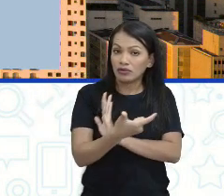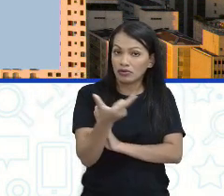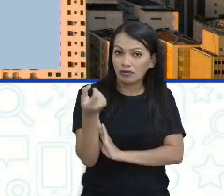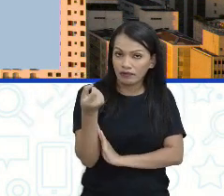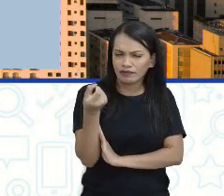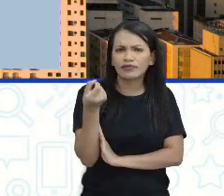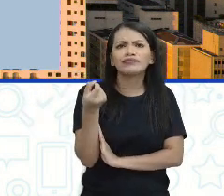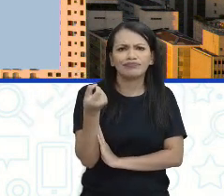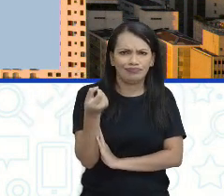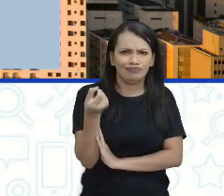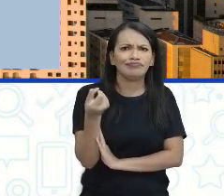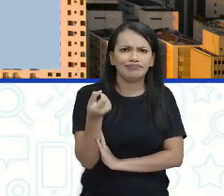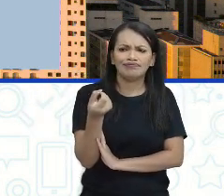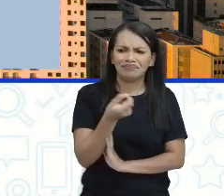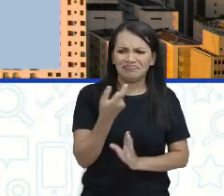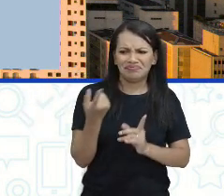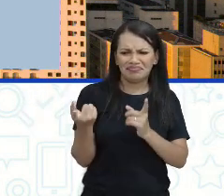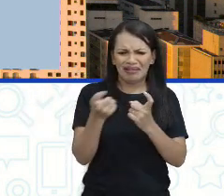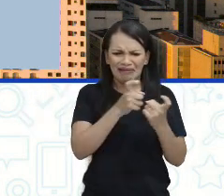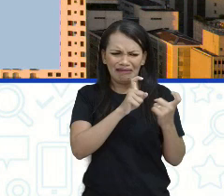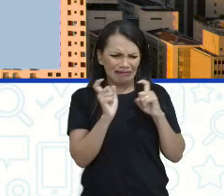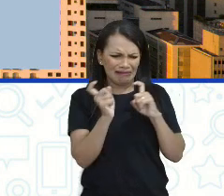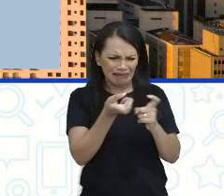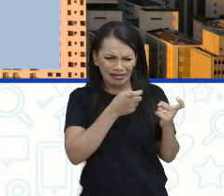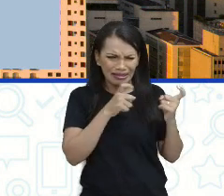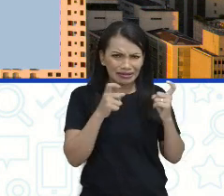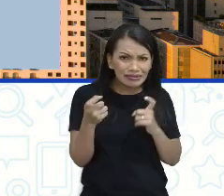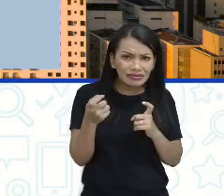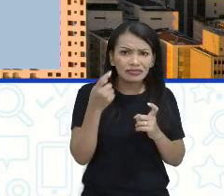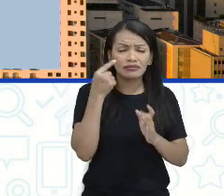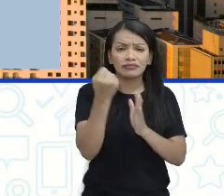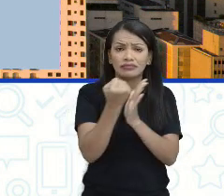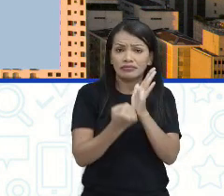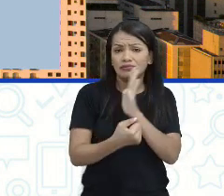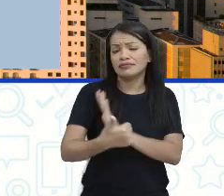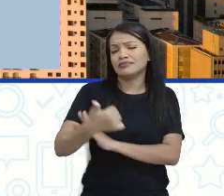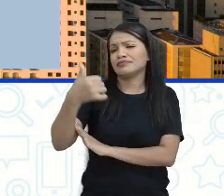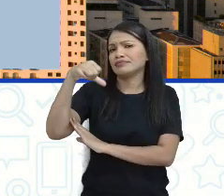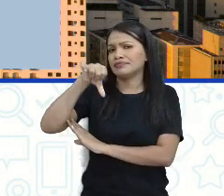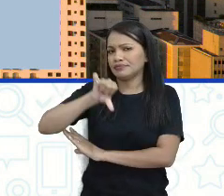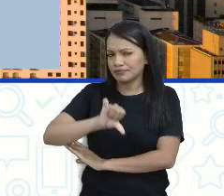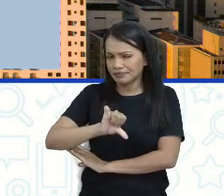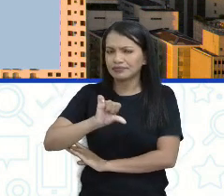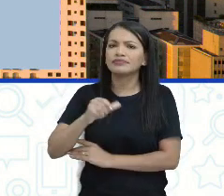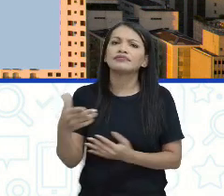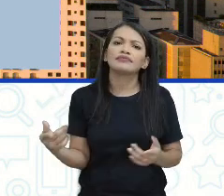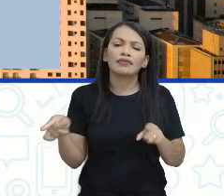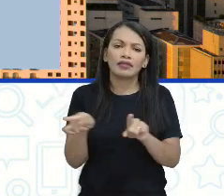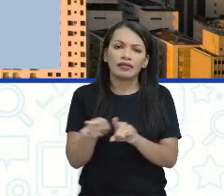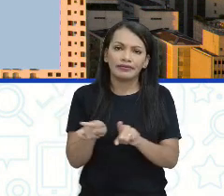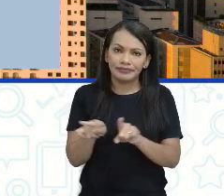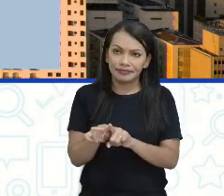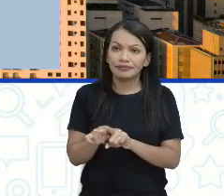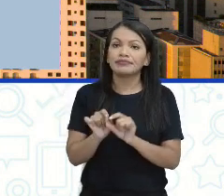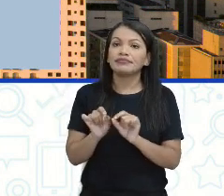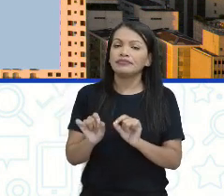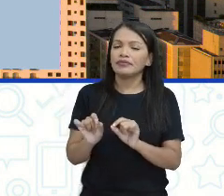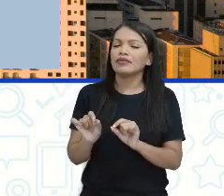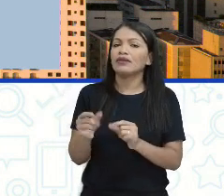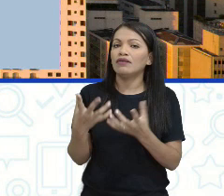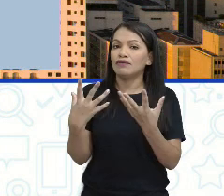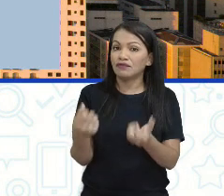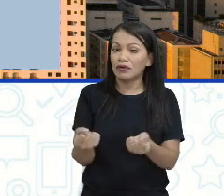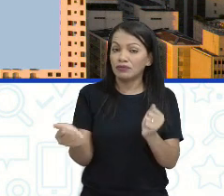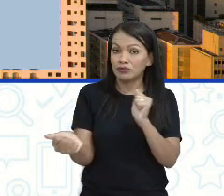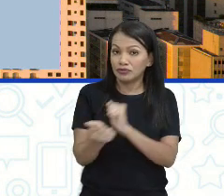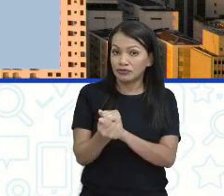brasileiro criticou bastante as estéticas do século XIX. Então, romantismo e parnasianismo em especial. Então, vamos